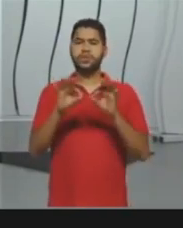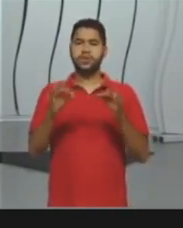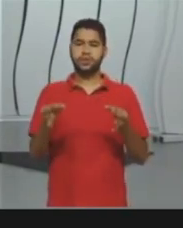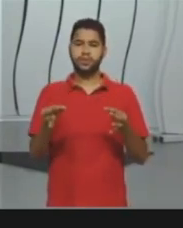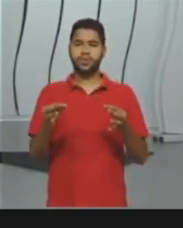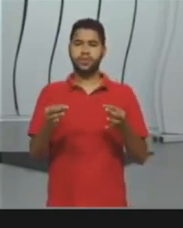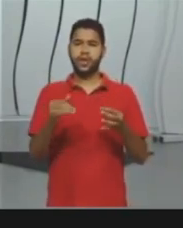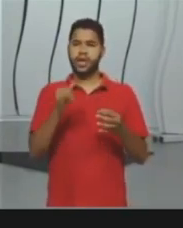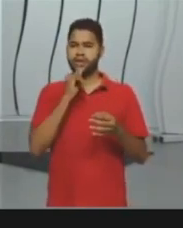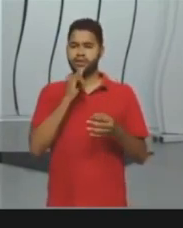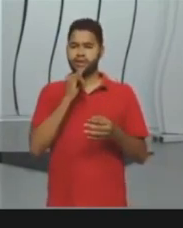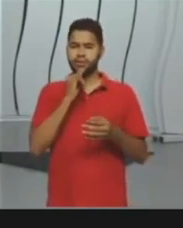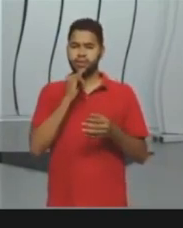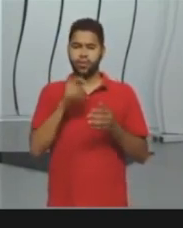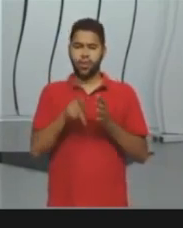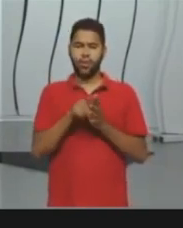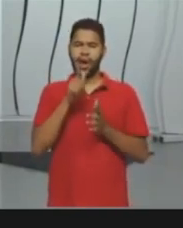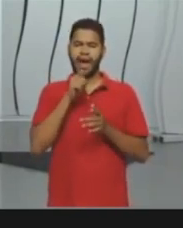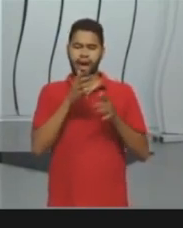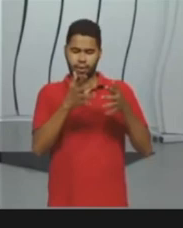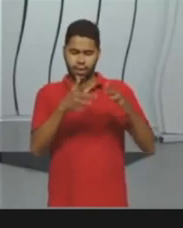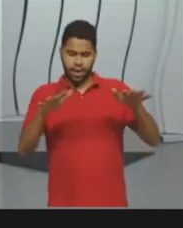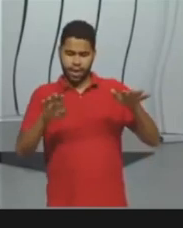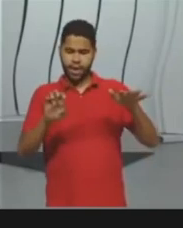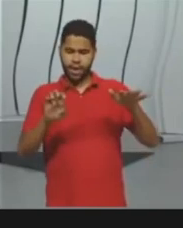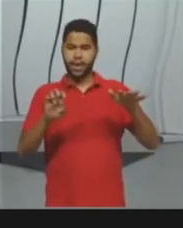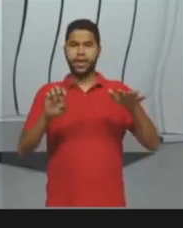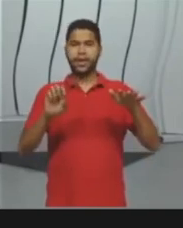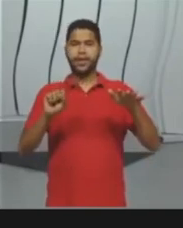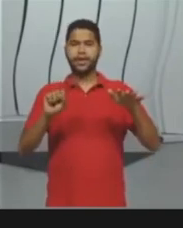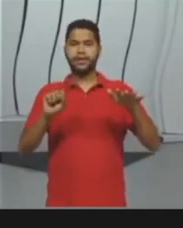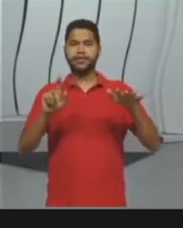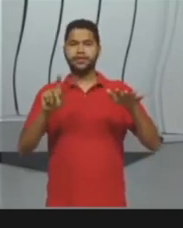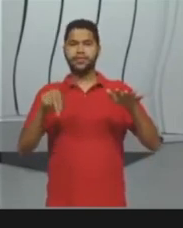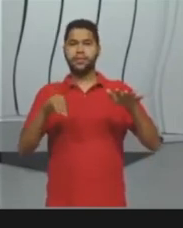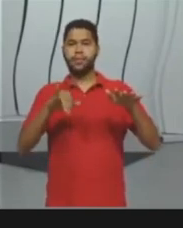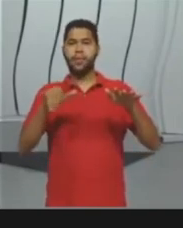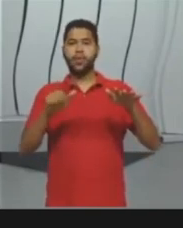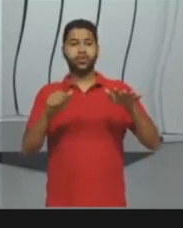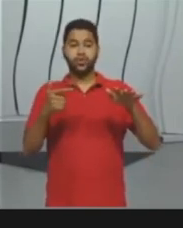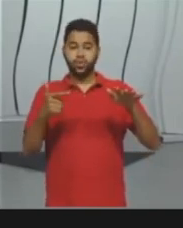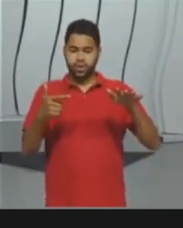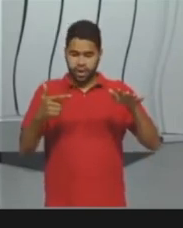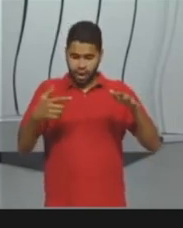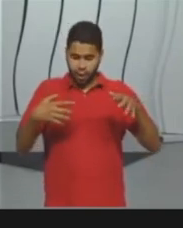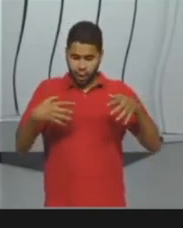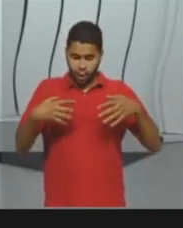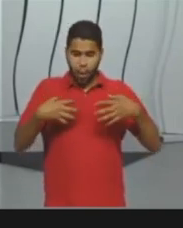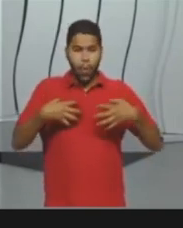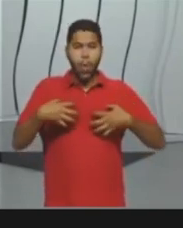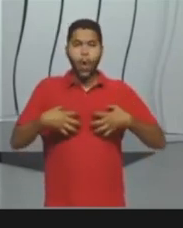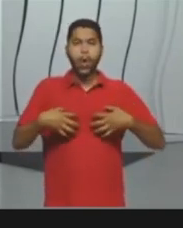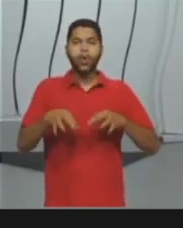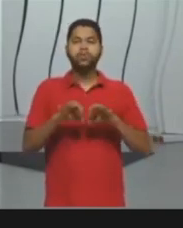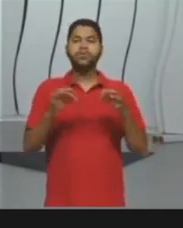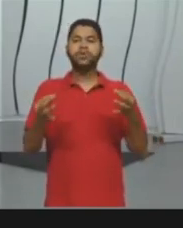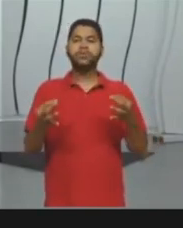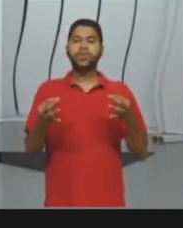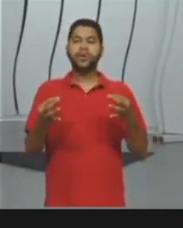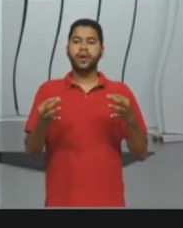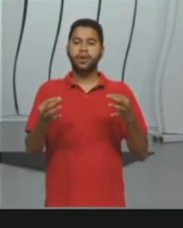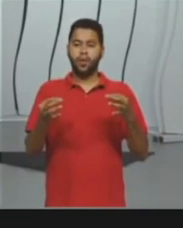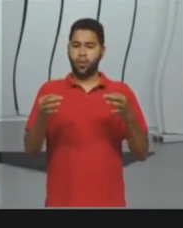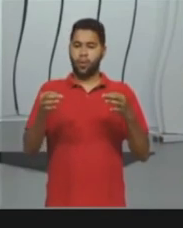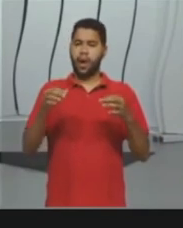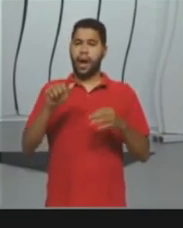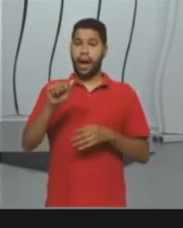Esponjas do mar. As esponjas do mar, elas não têm órgão específico para respirar. Ocorre uma difusão simples. O oxigênio que está